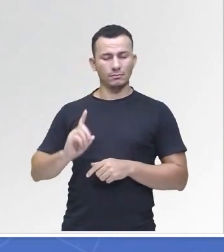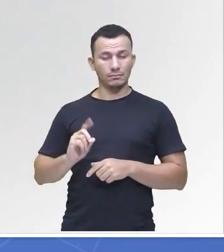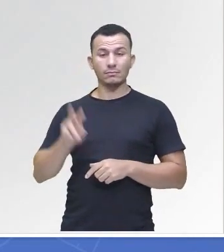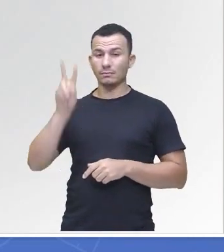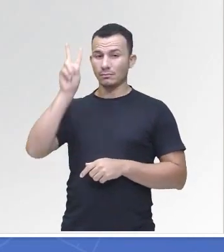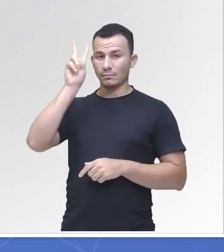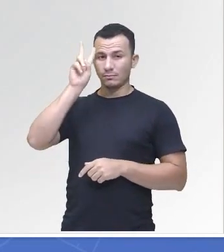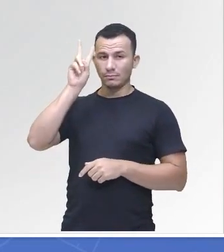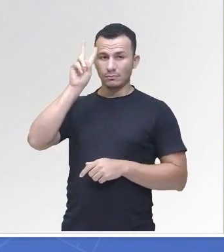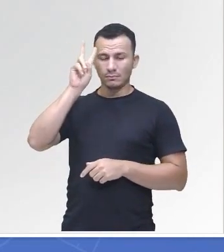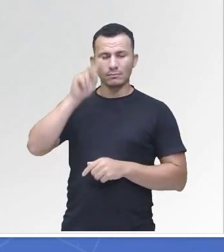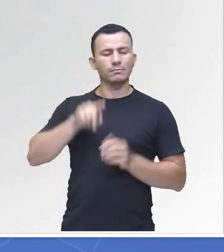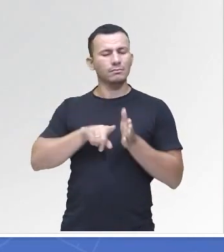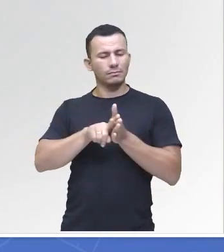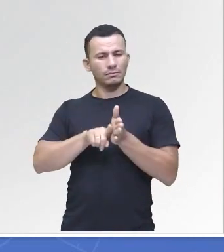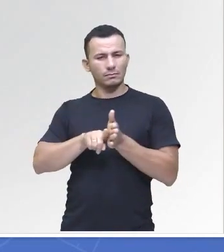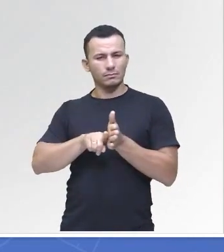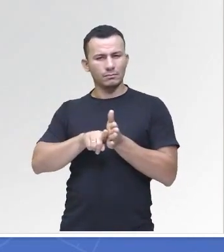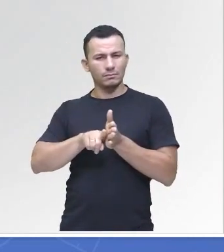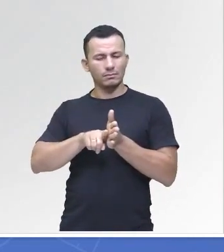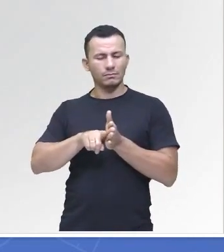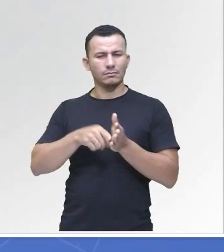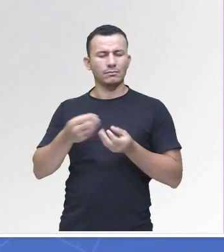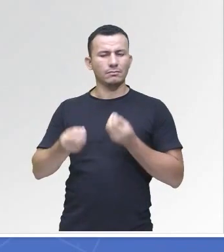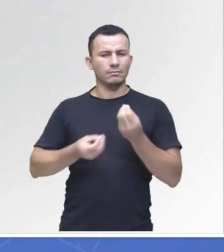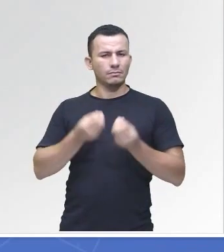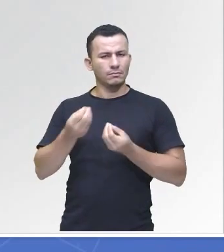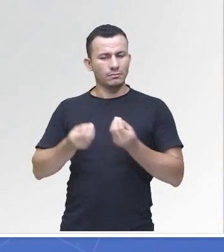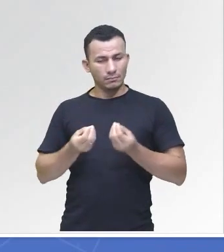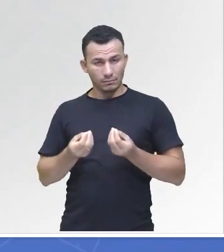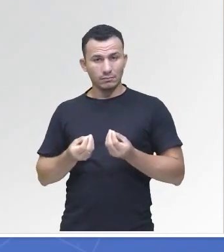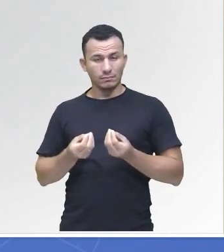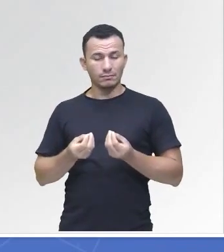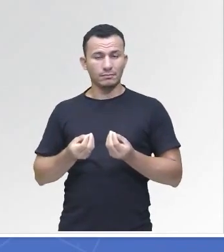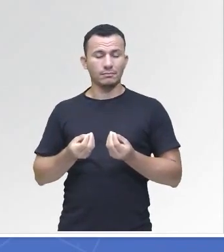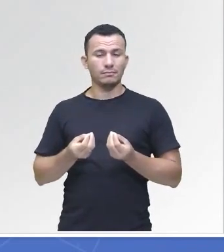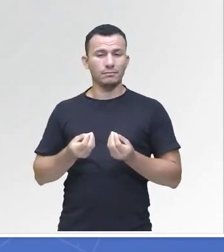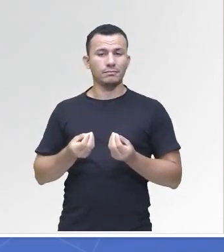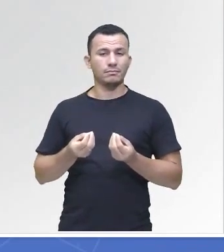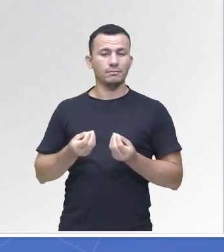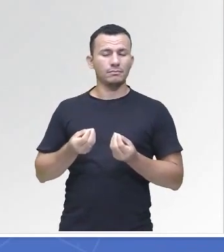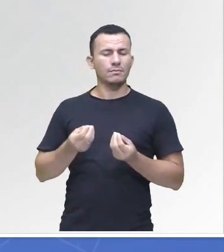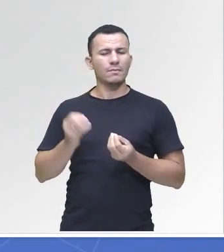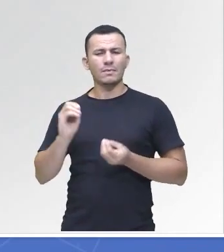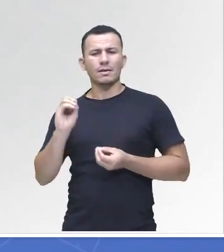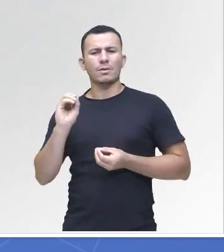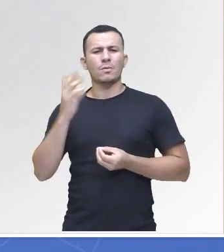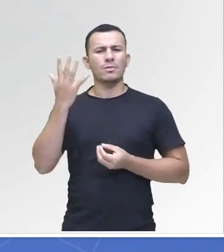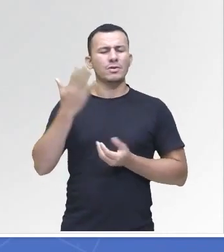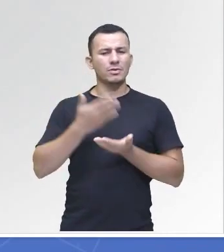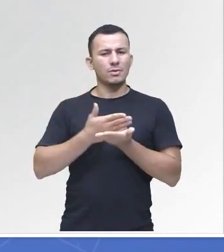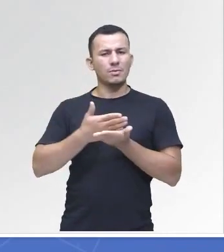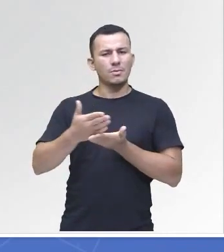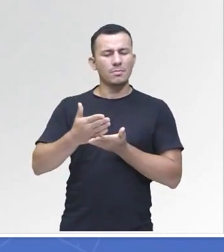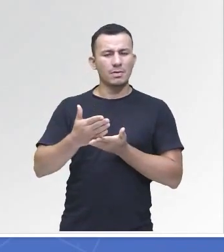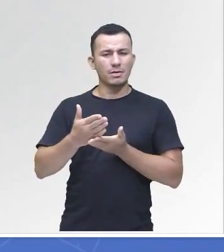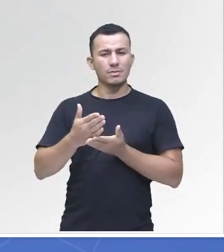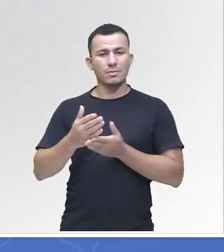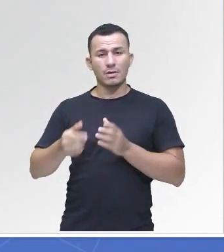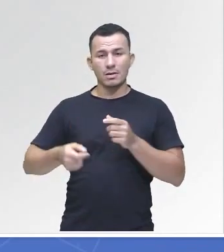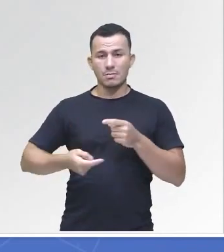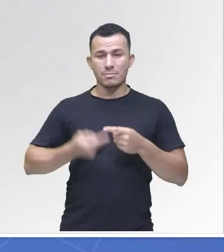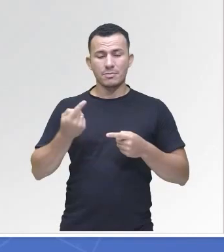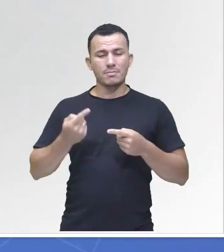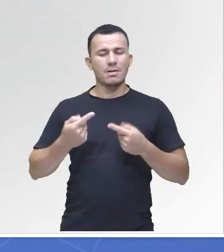está verificando todas as condições, né, que levaram aí à eclosão da Primeira Guerra Mundial em